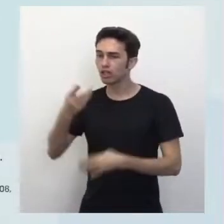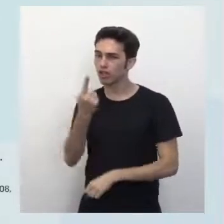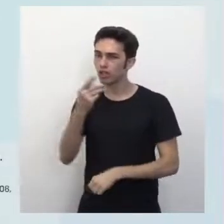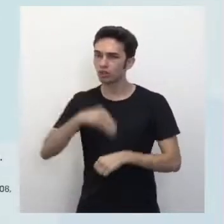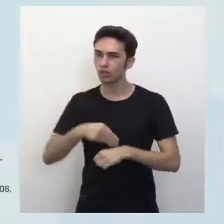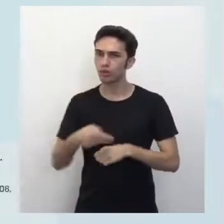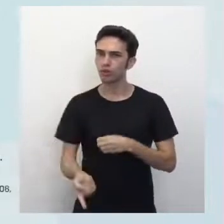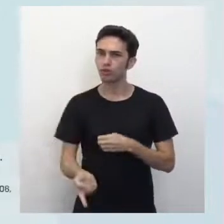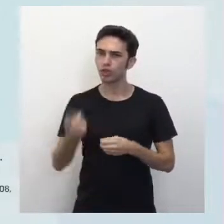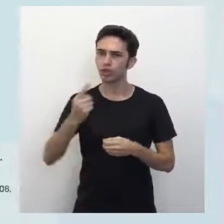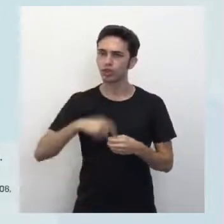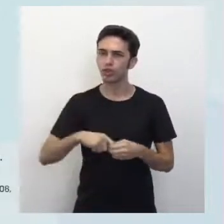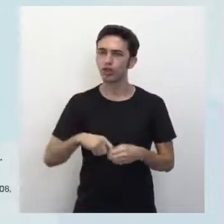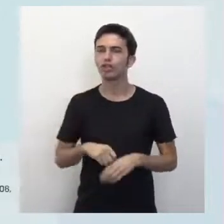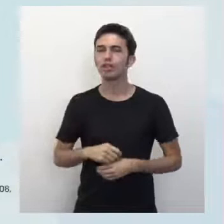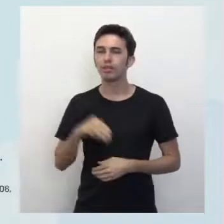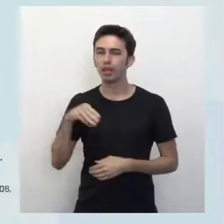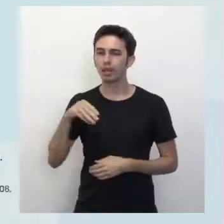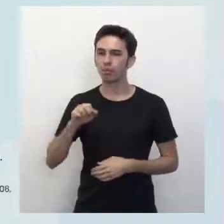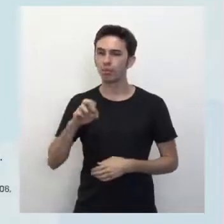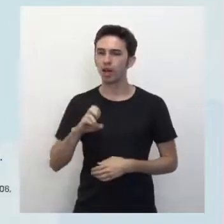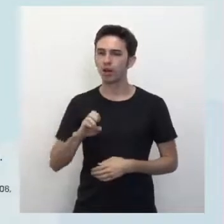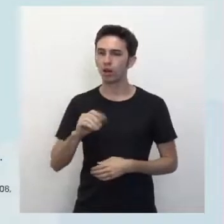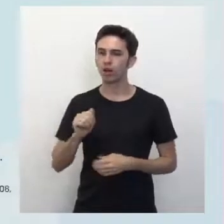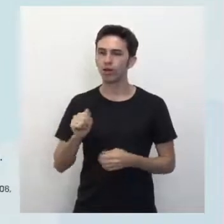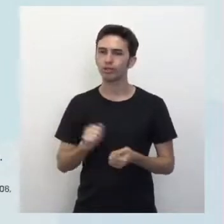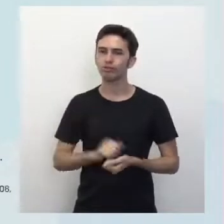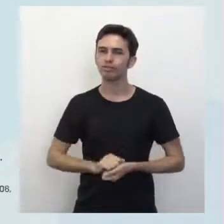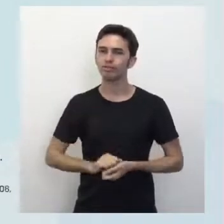minutinho, Marconi já conta o que vocês trouxeram.